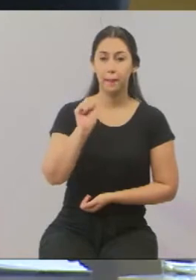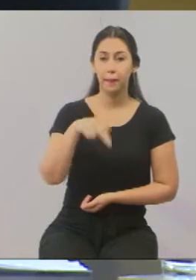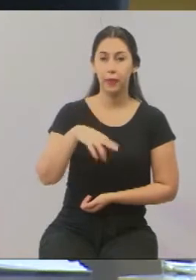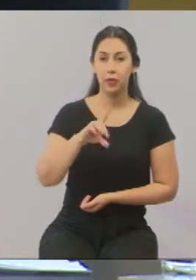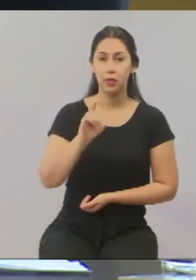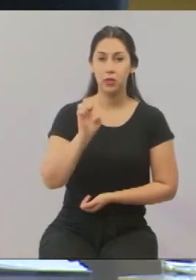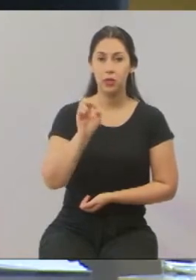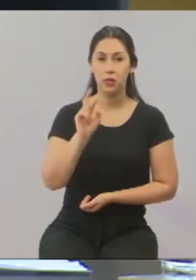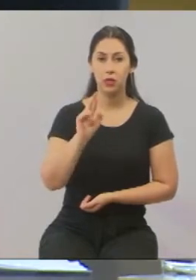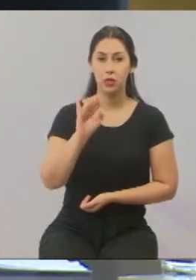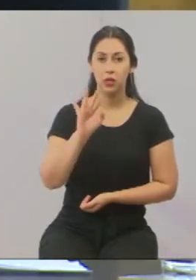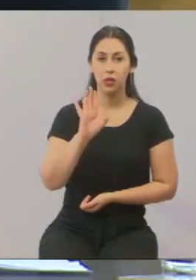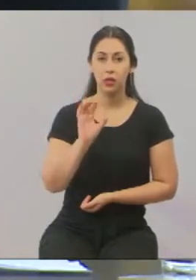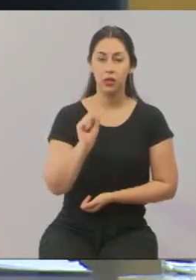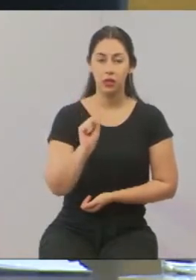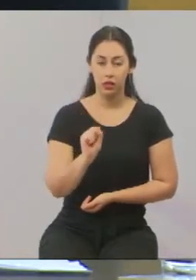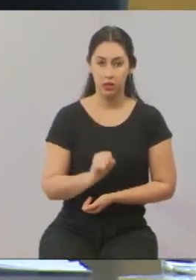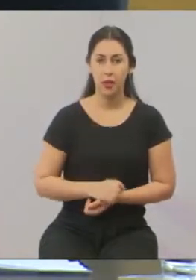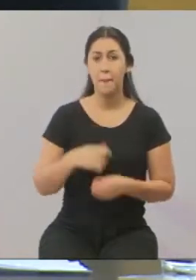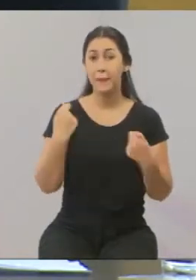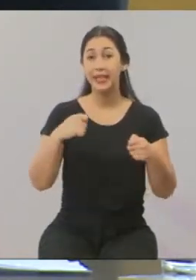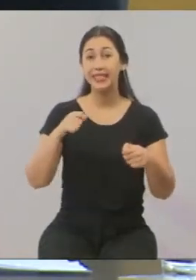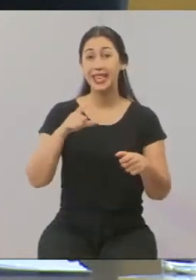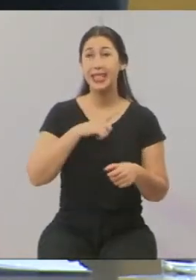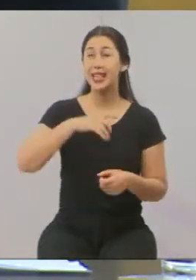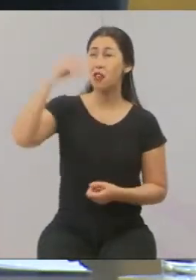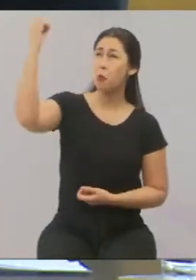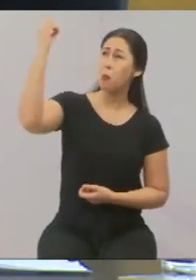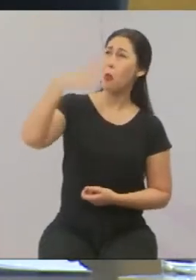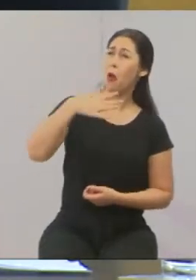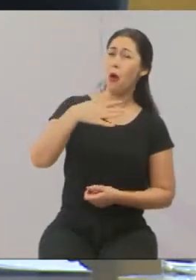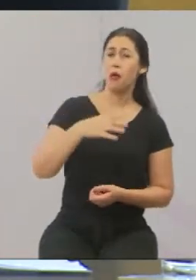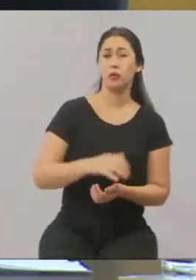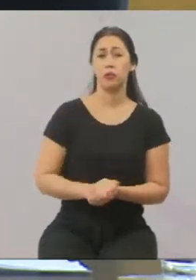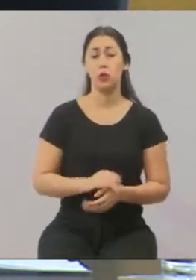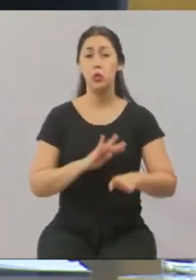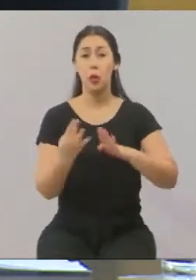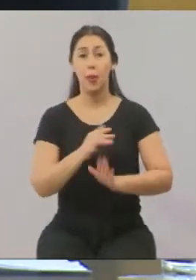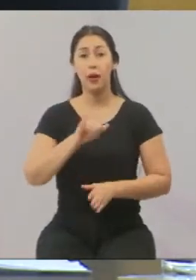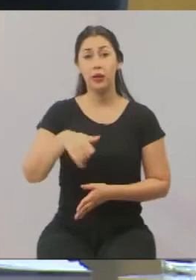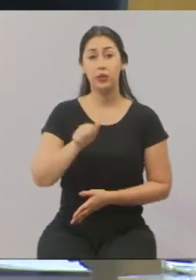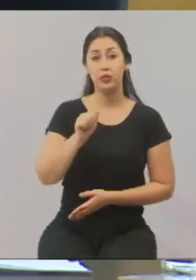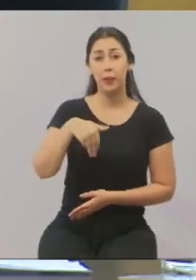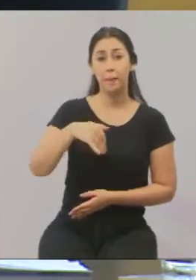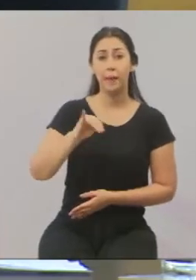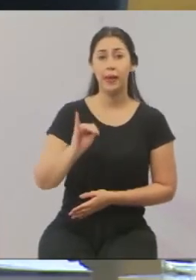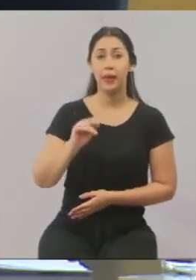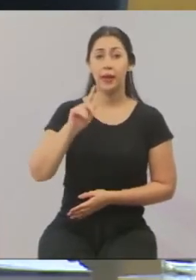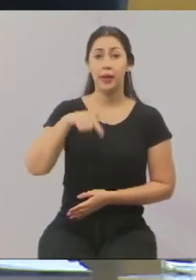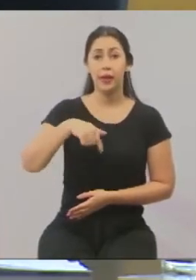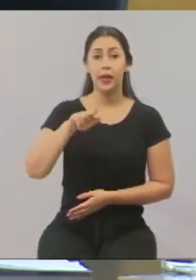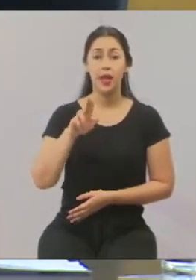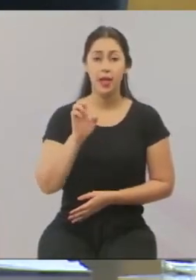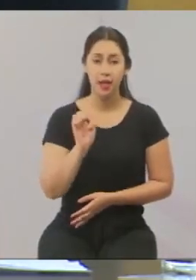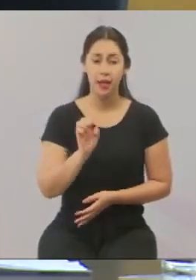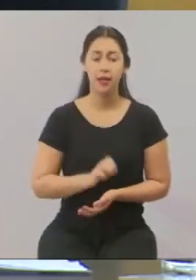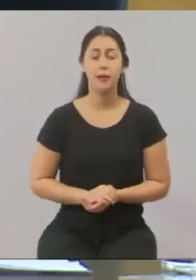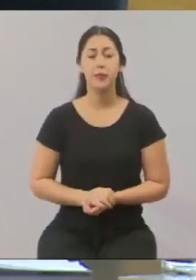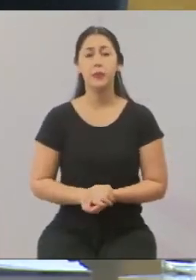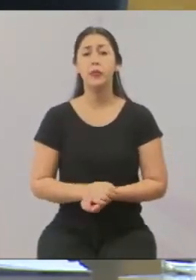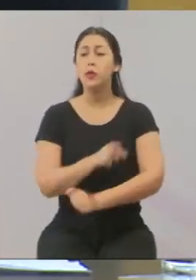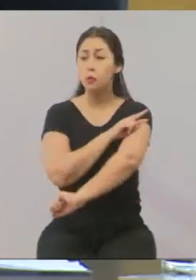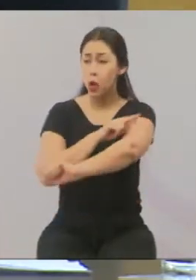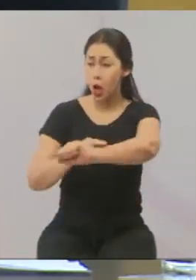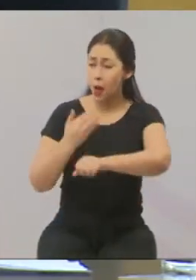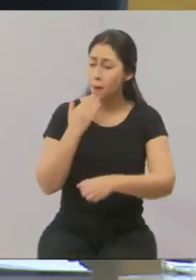viaduto existente na rodovia Dom Pedro I, na região de acesso ao bairro Jamica, em Jacareí. Assim sendo, muito respeitosamente, recorremos à compreensão e